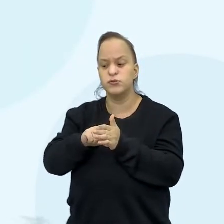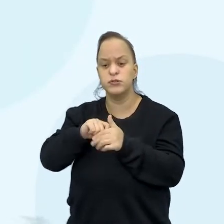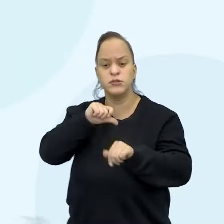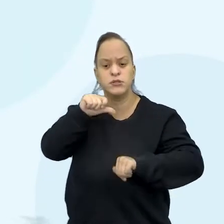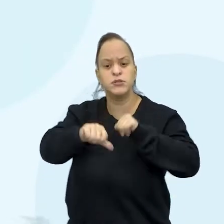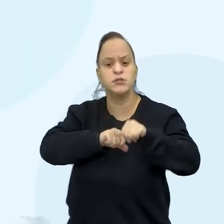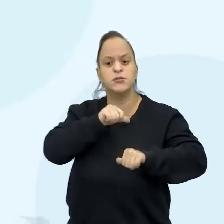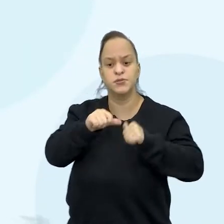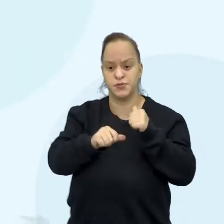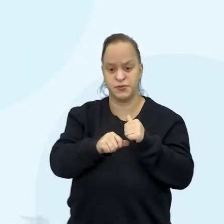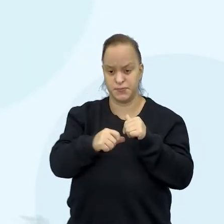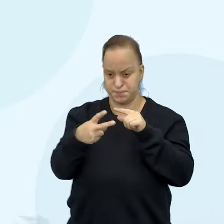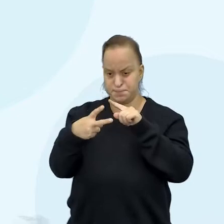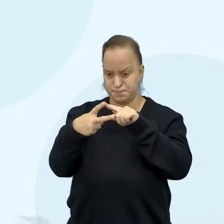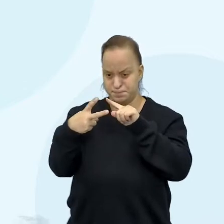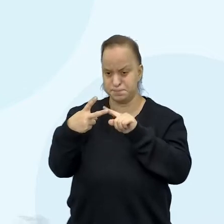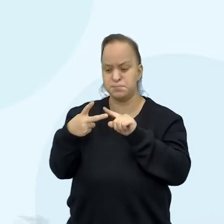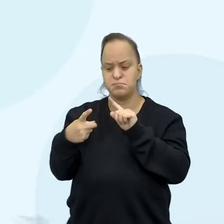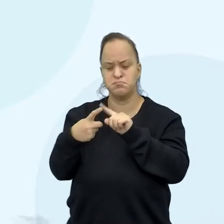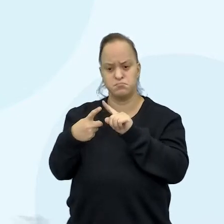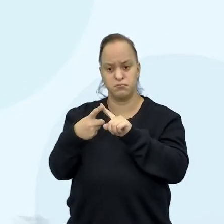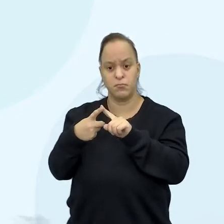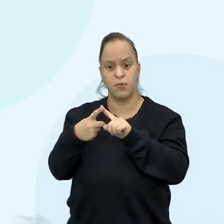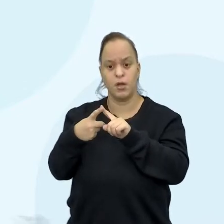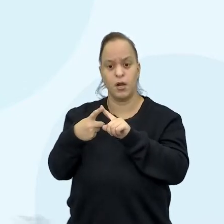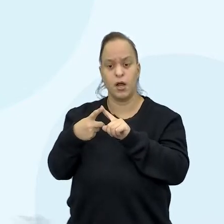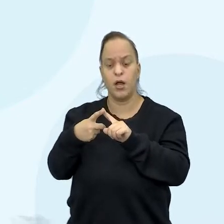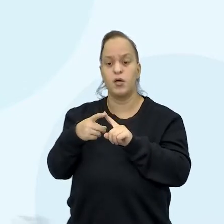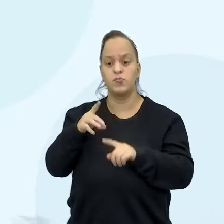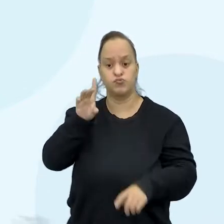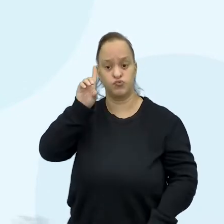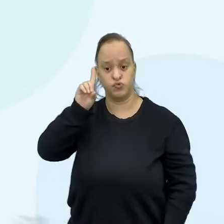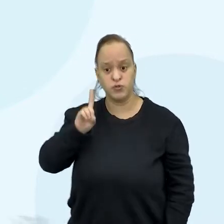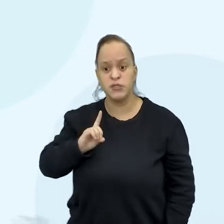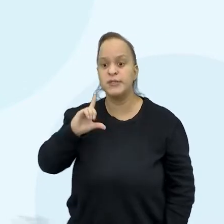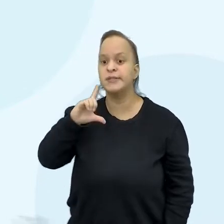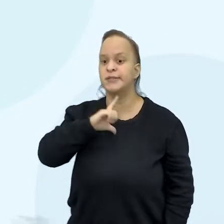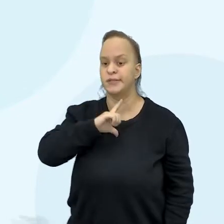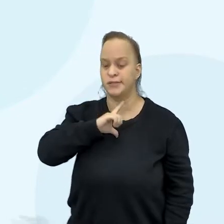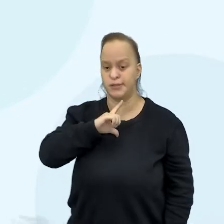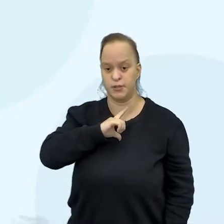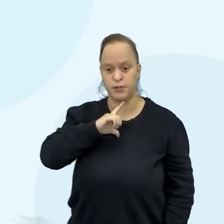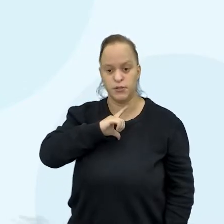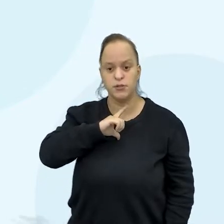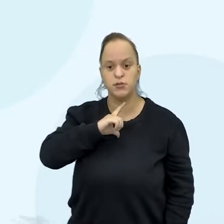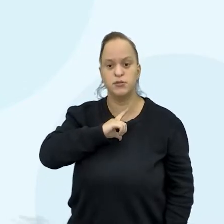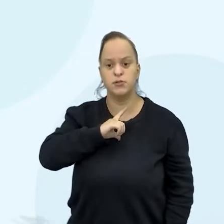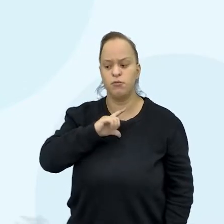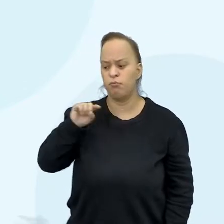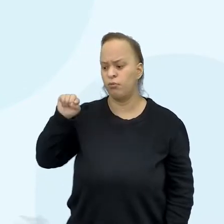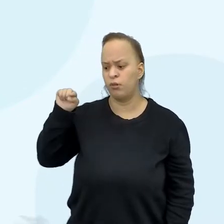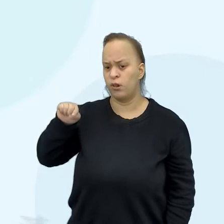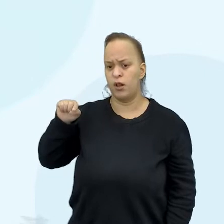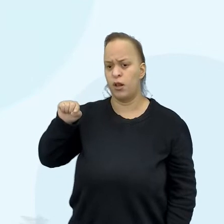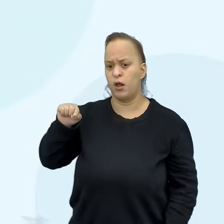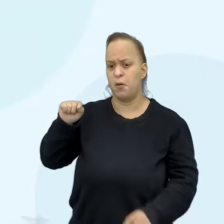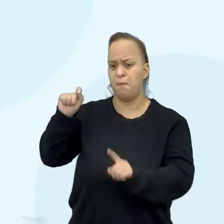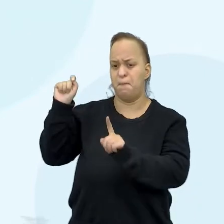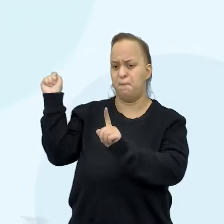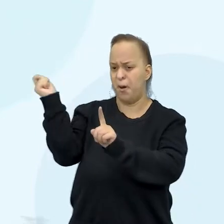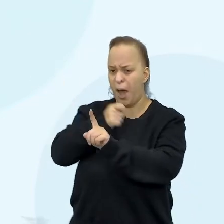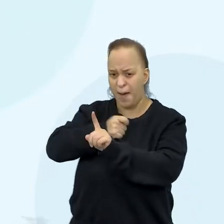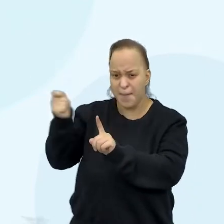como detentores, sim, de direitos e que, portanto, não são elegíveis, né, a sofrerem suplícios